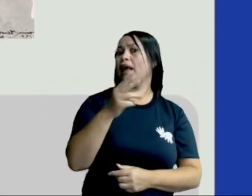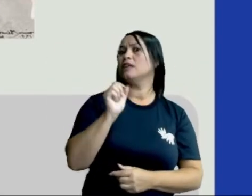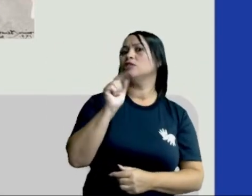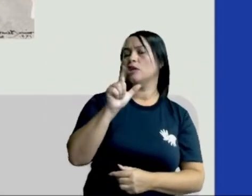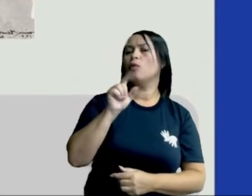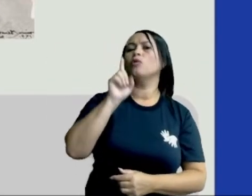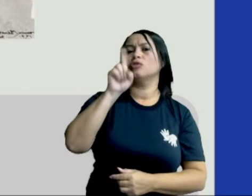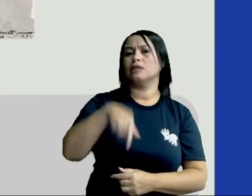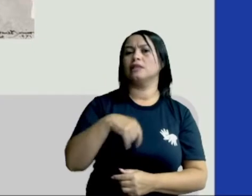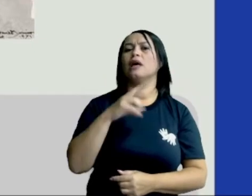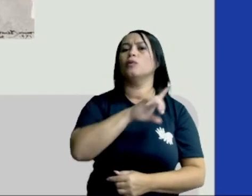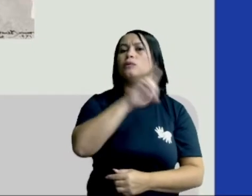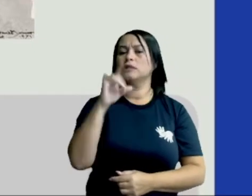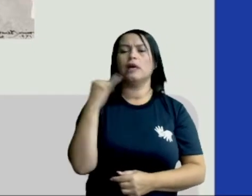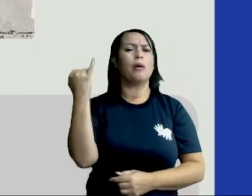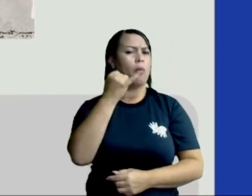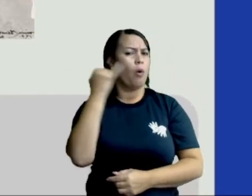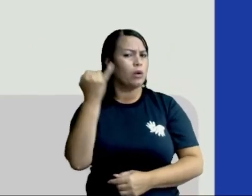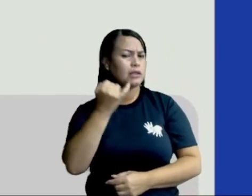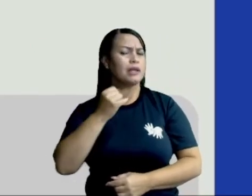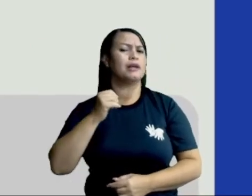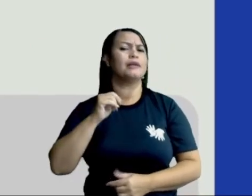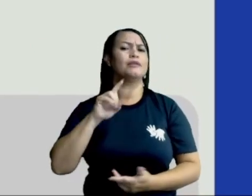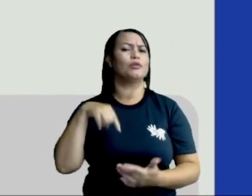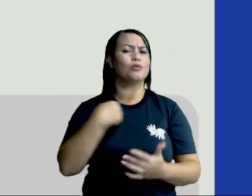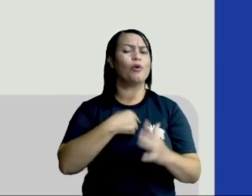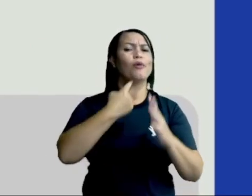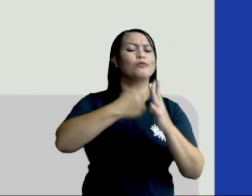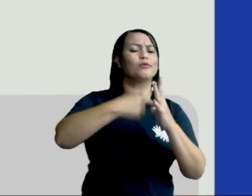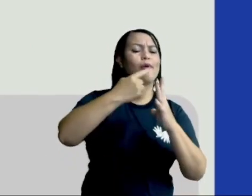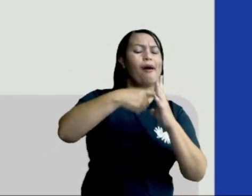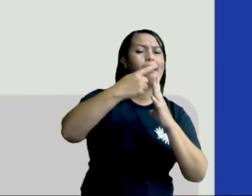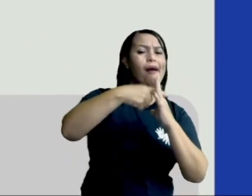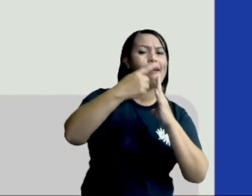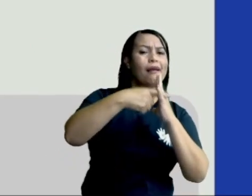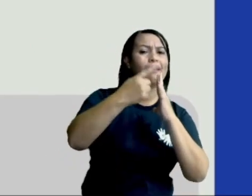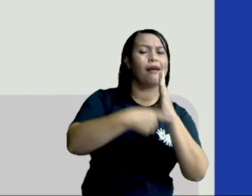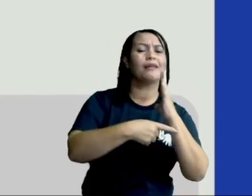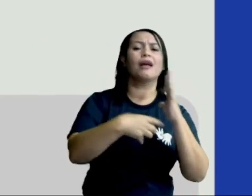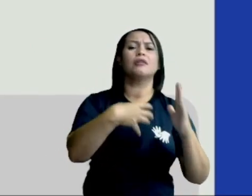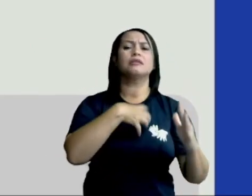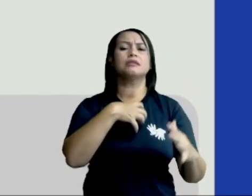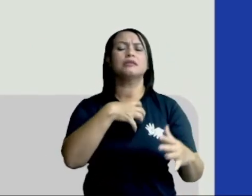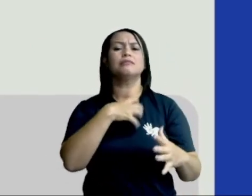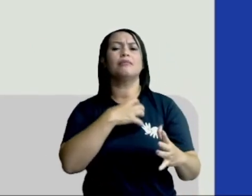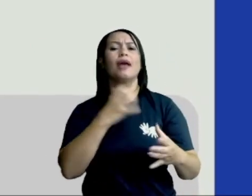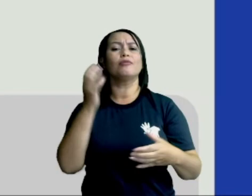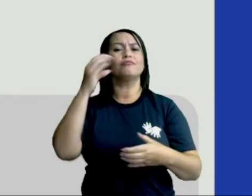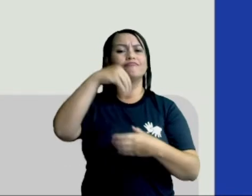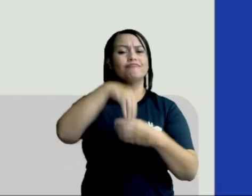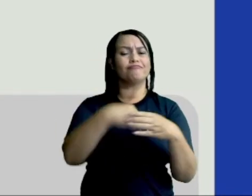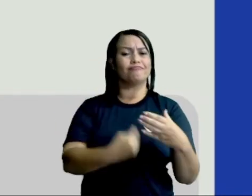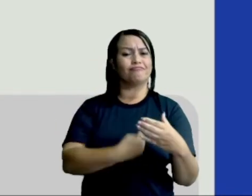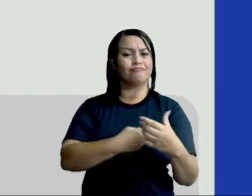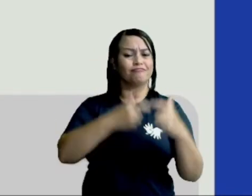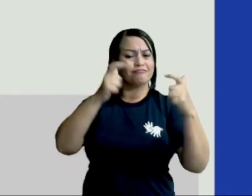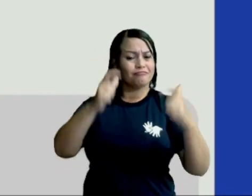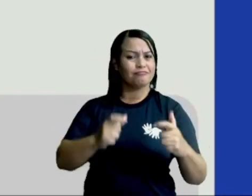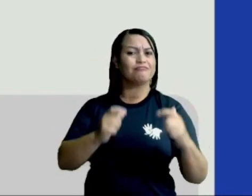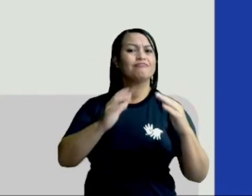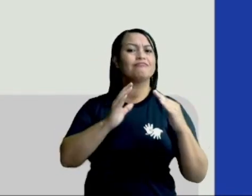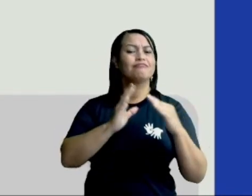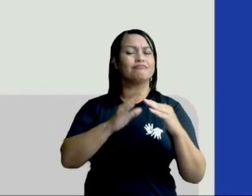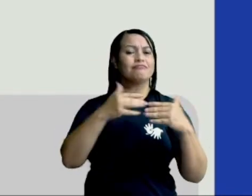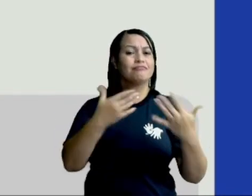dia importante no nosso calendário. Esse sentimento de pertencimento, né? De